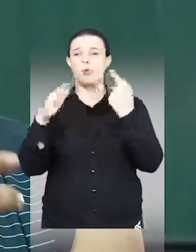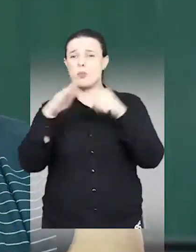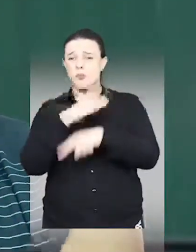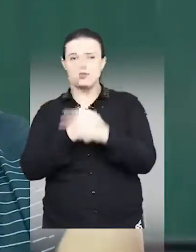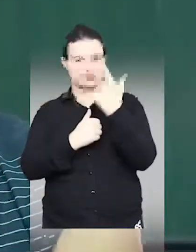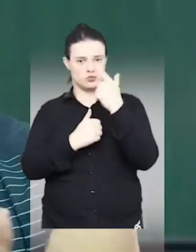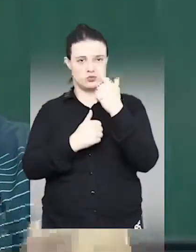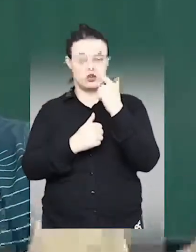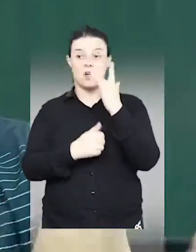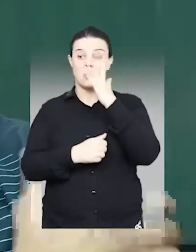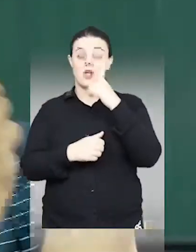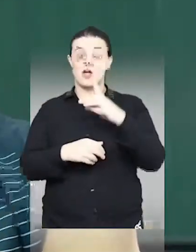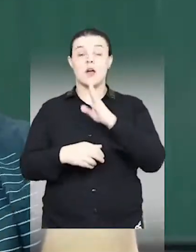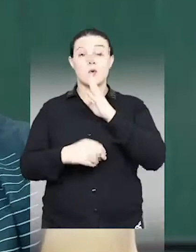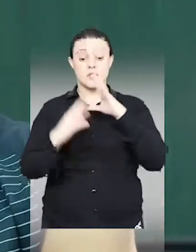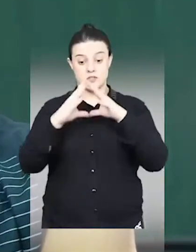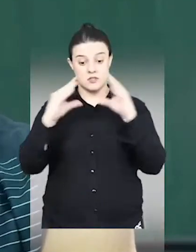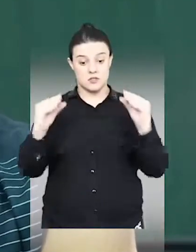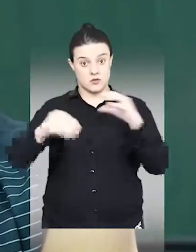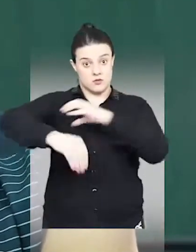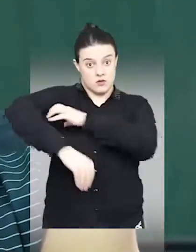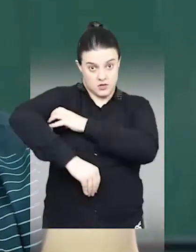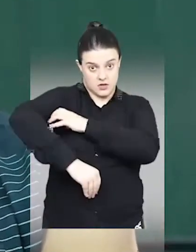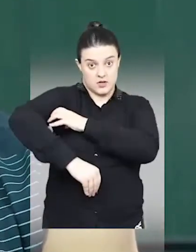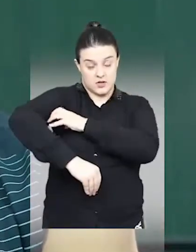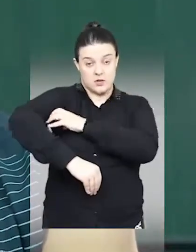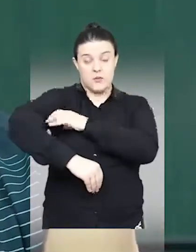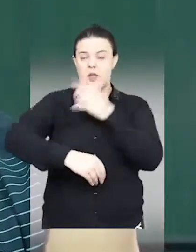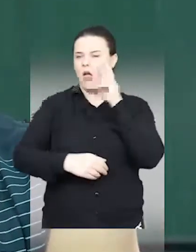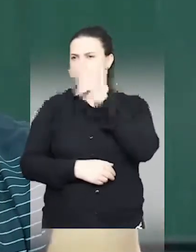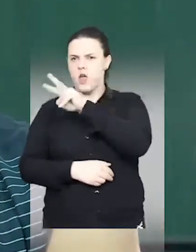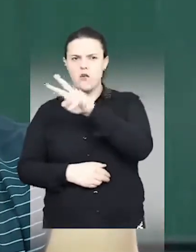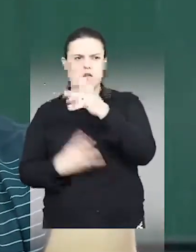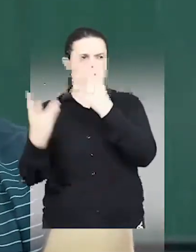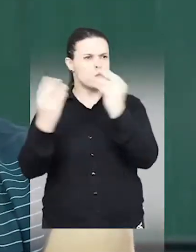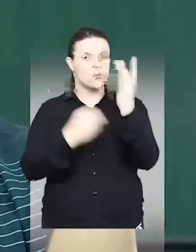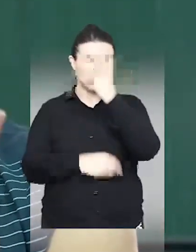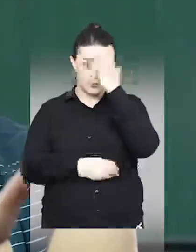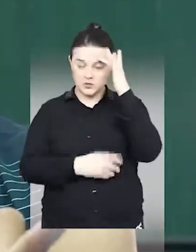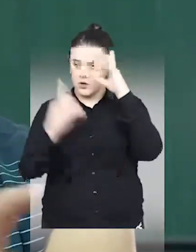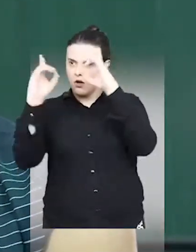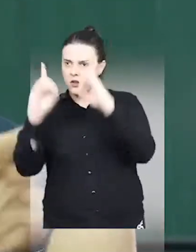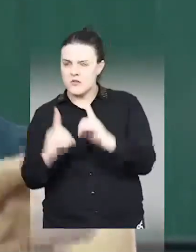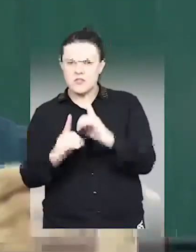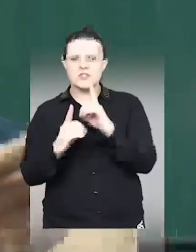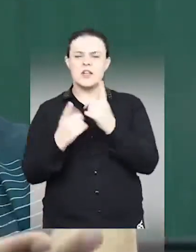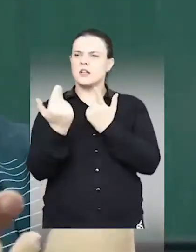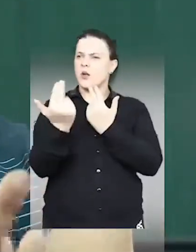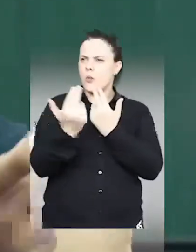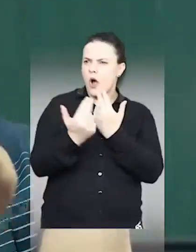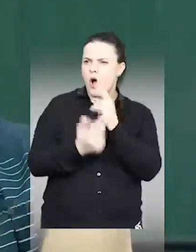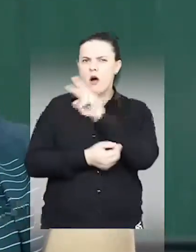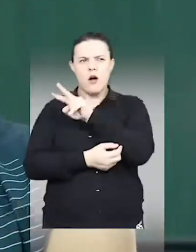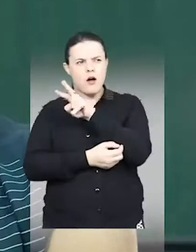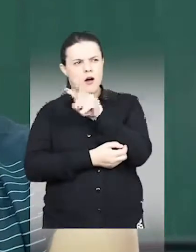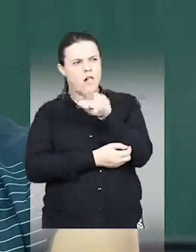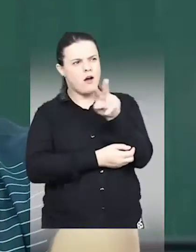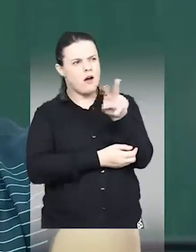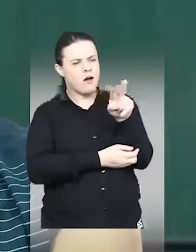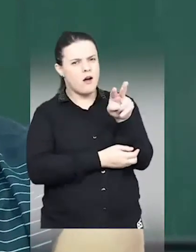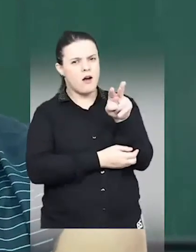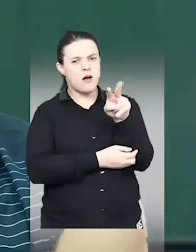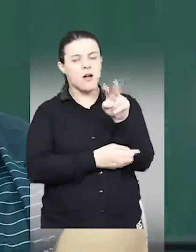muito aprofundado. E aí quando eu conheci o rugby, eu vi muitas pessoas com deficiências e lesões parecidas com a